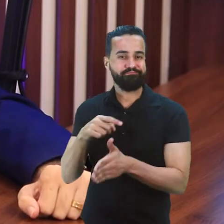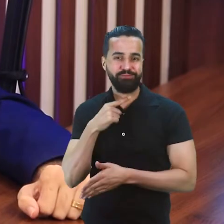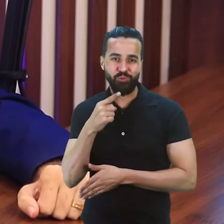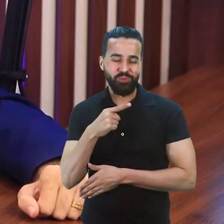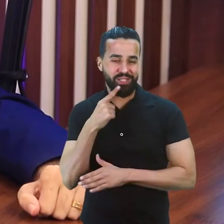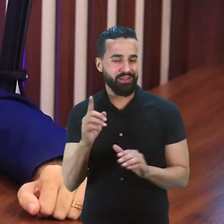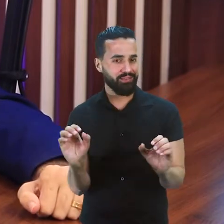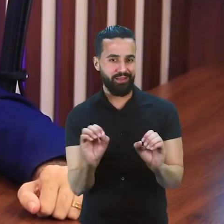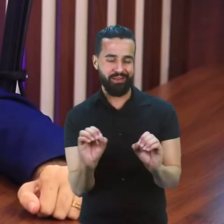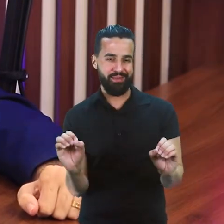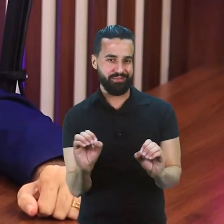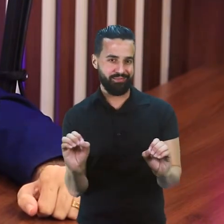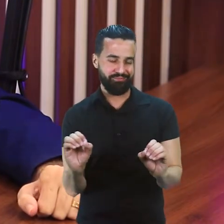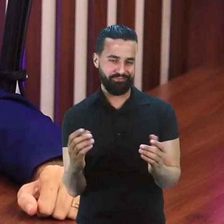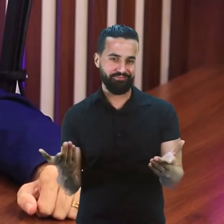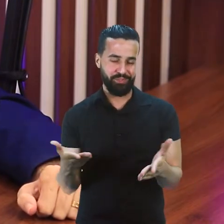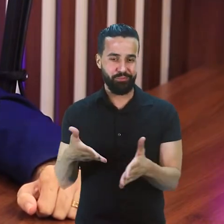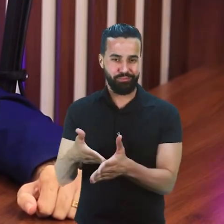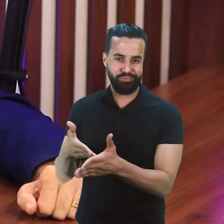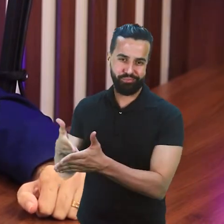consigo sair, né?